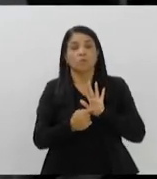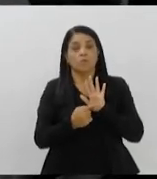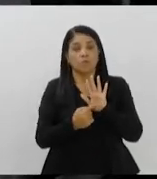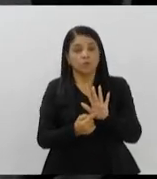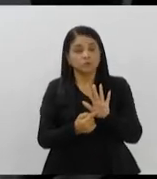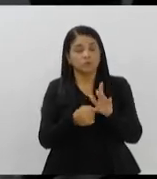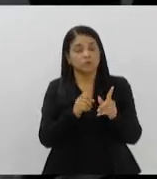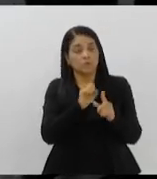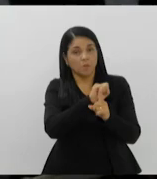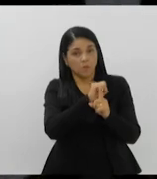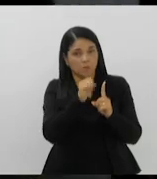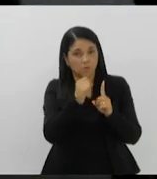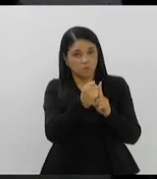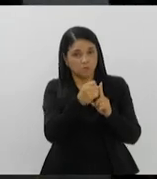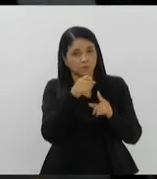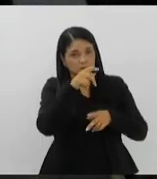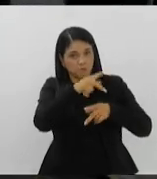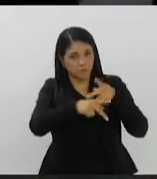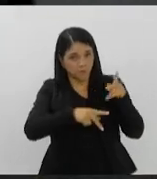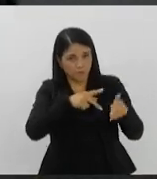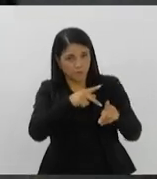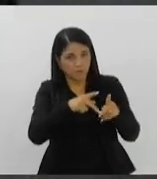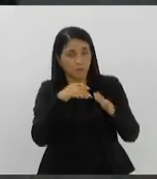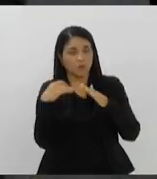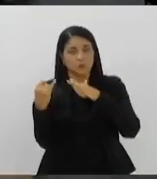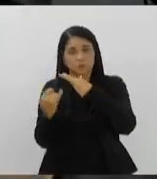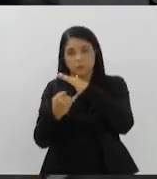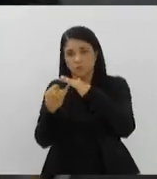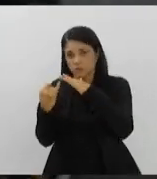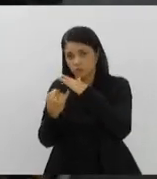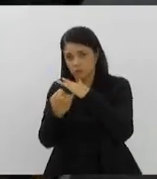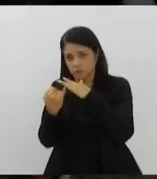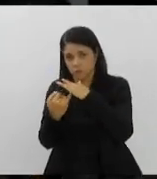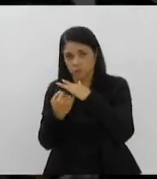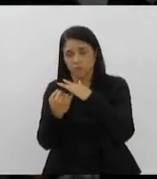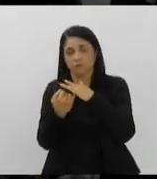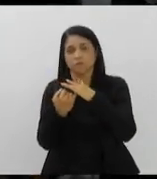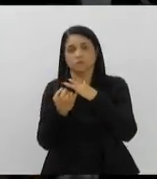da população, para as instituições, para todas as...